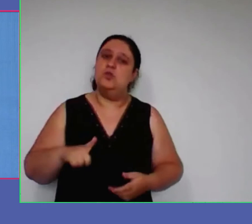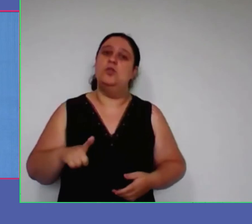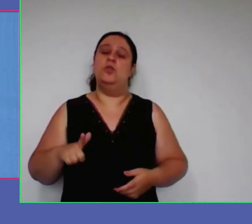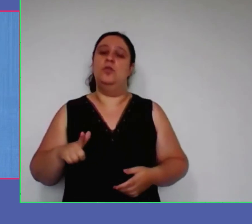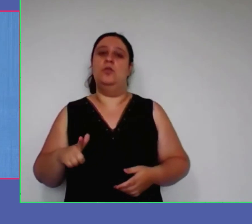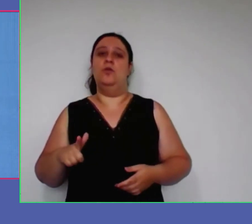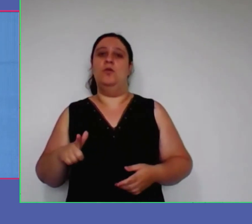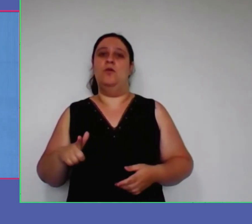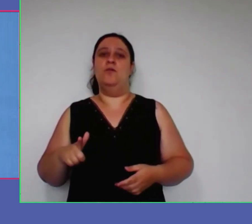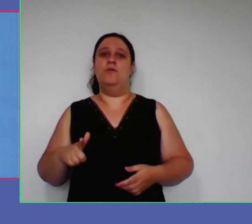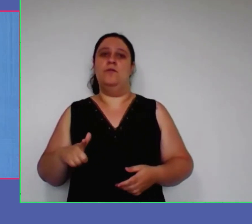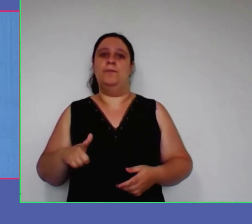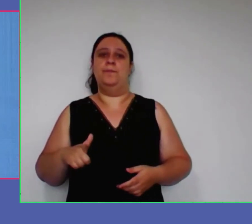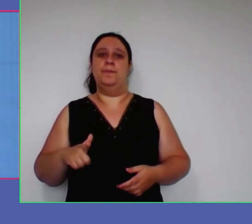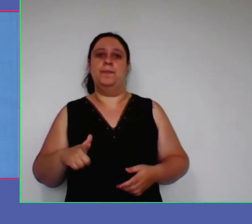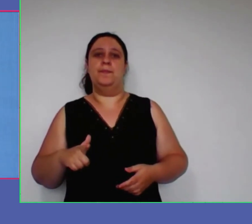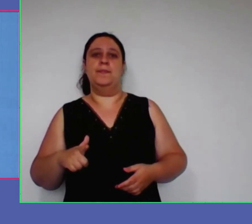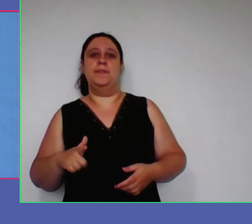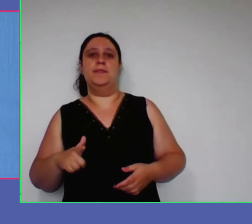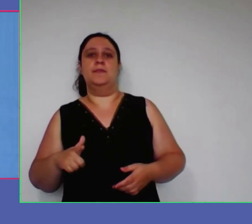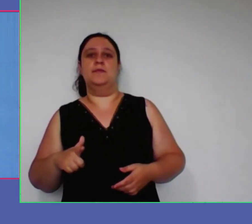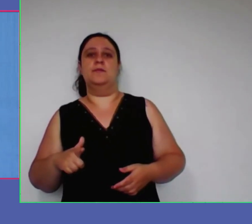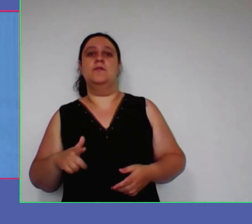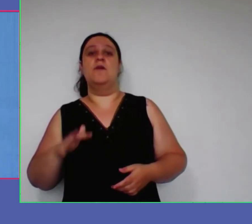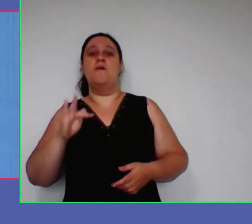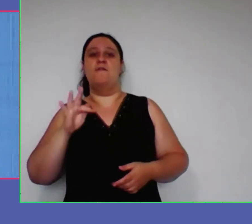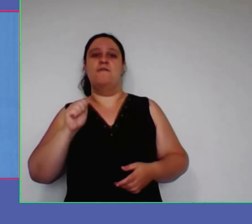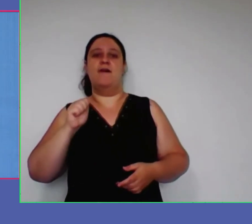eles os saduceus.